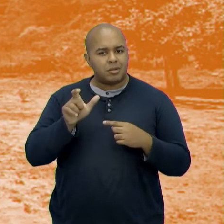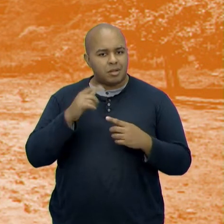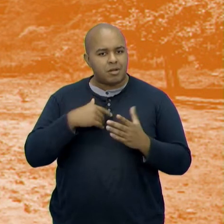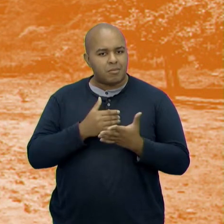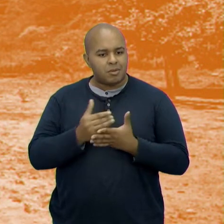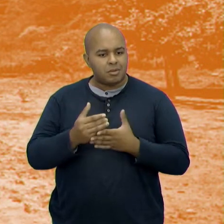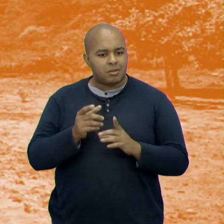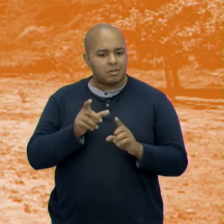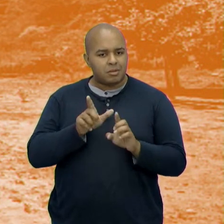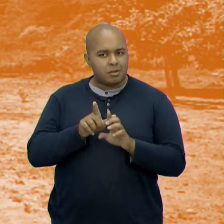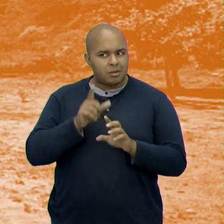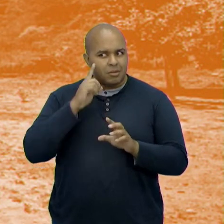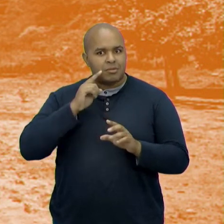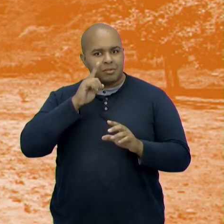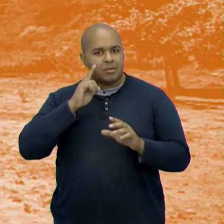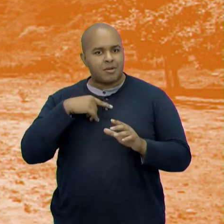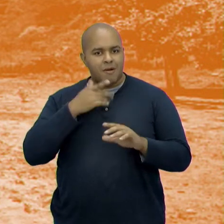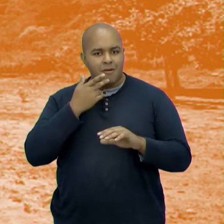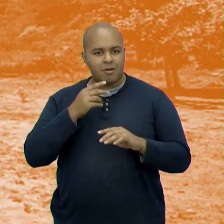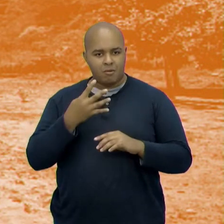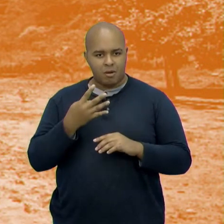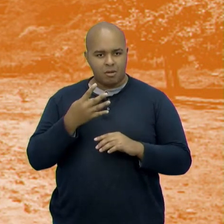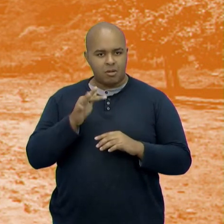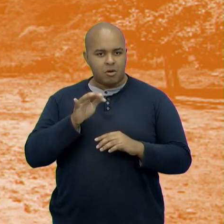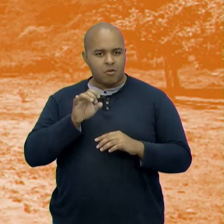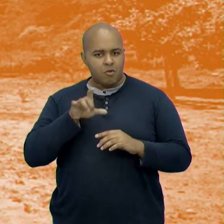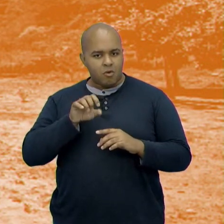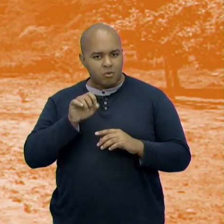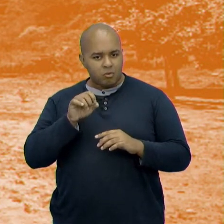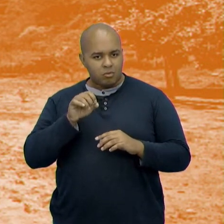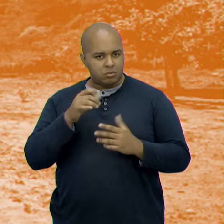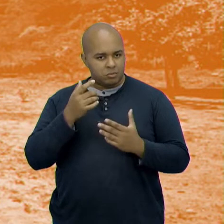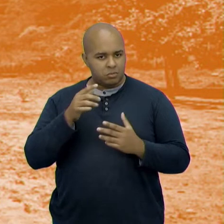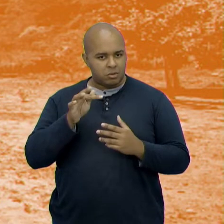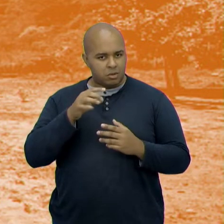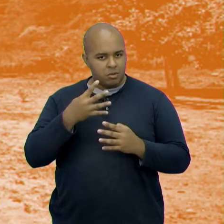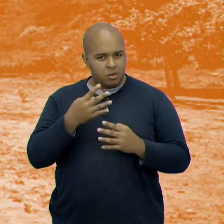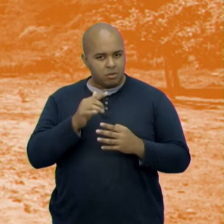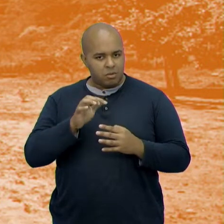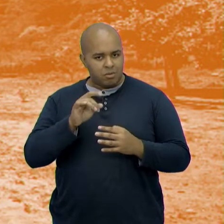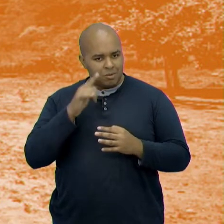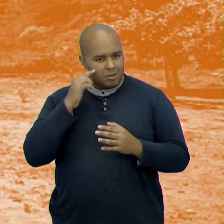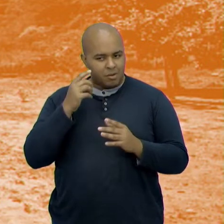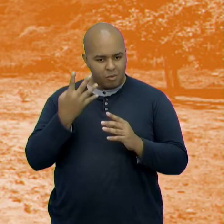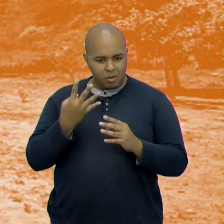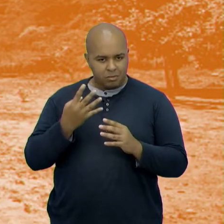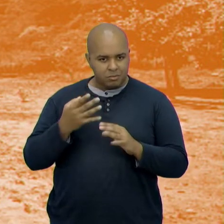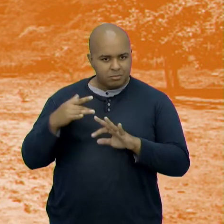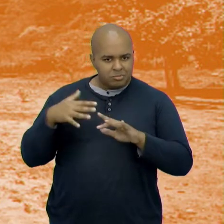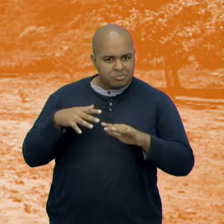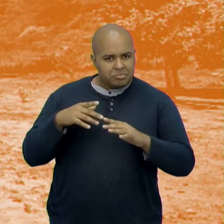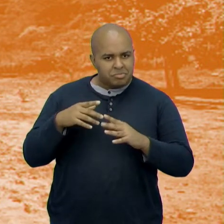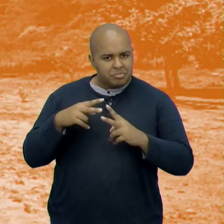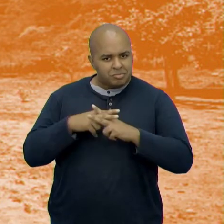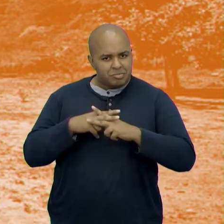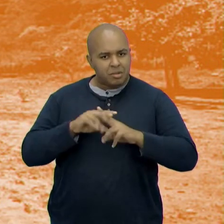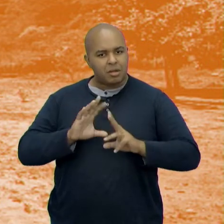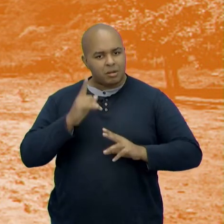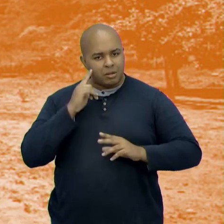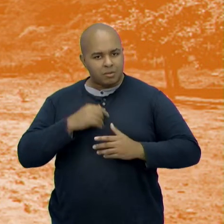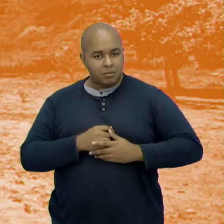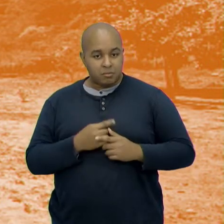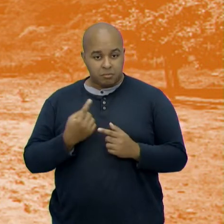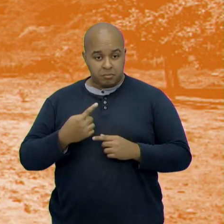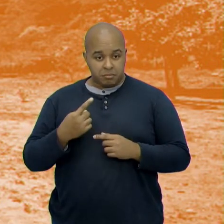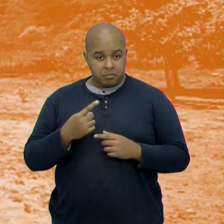vão começar a enfrentar ameaças. Então ele chama de 4 fogos, né? Os 4 fogos, que serão os 4 ataques que eles vão sofrer.